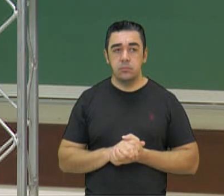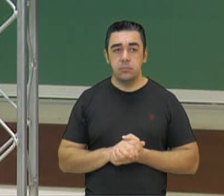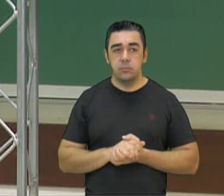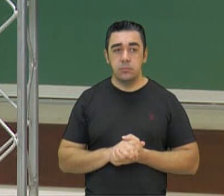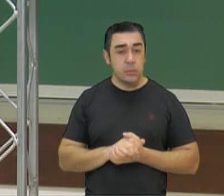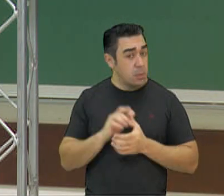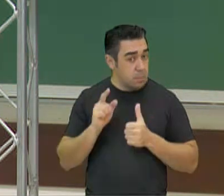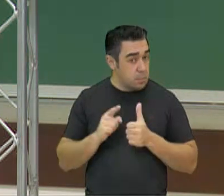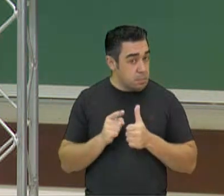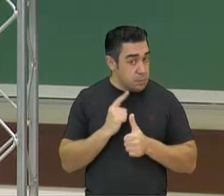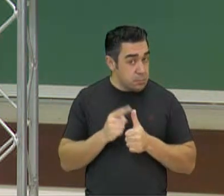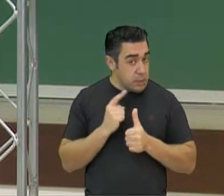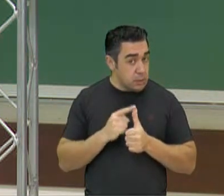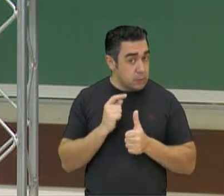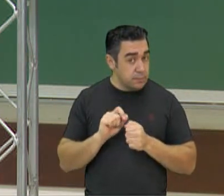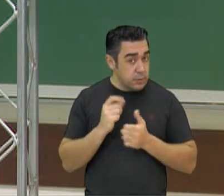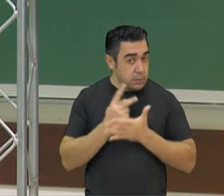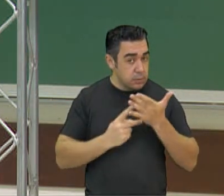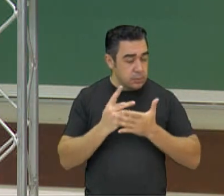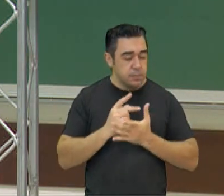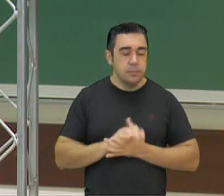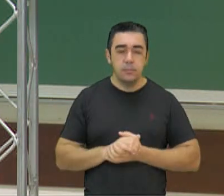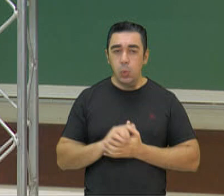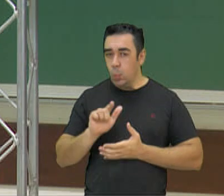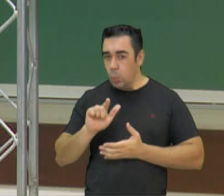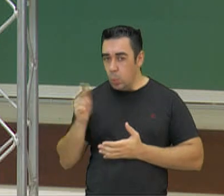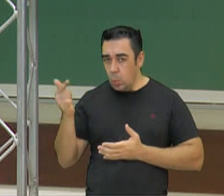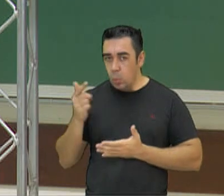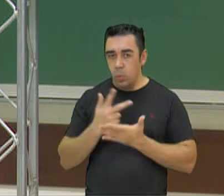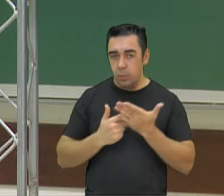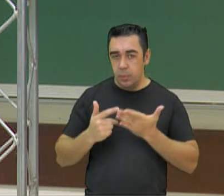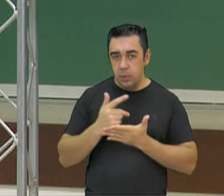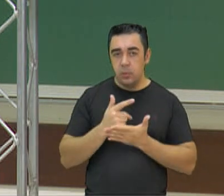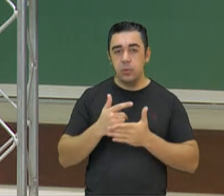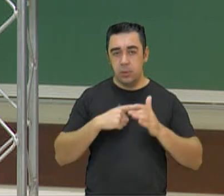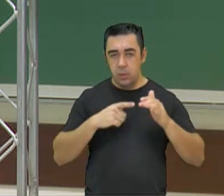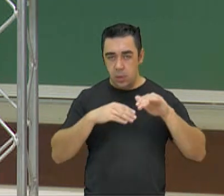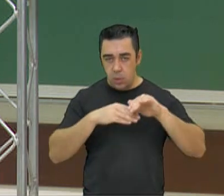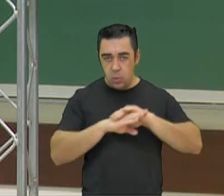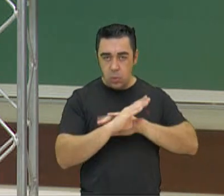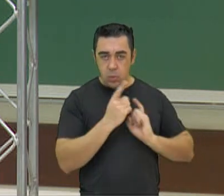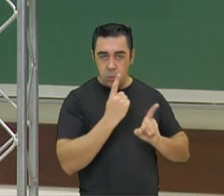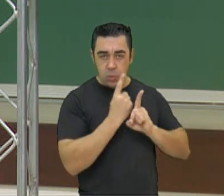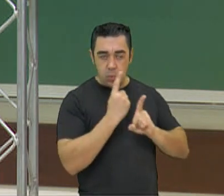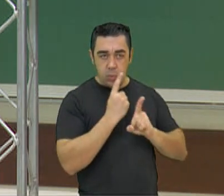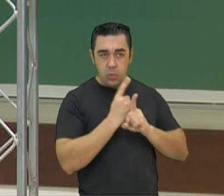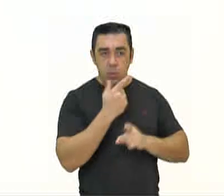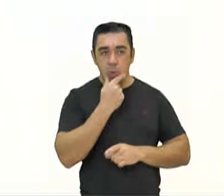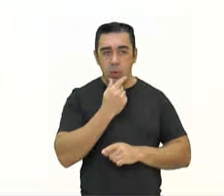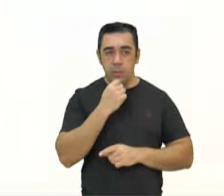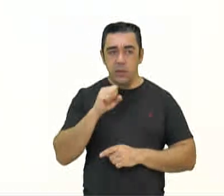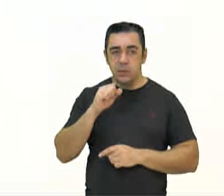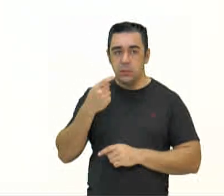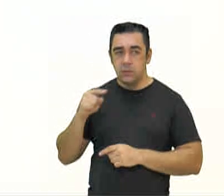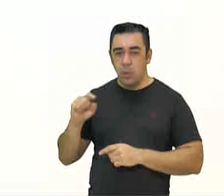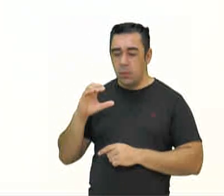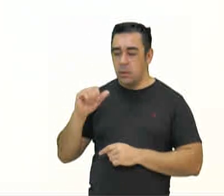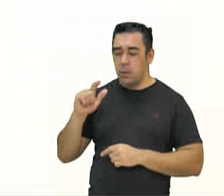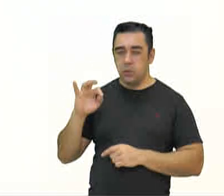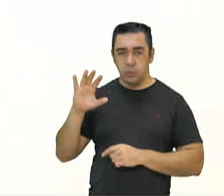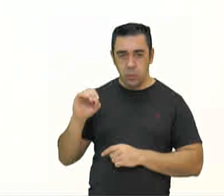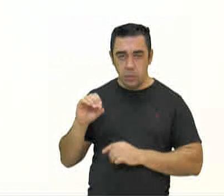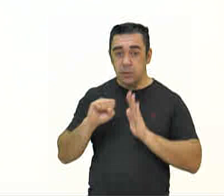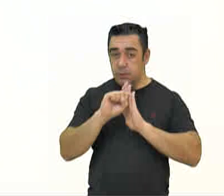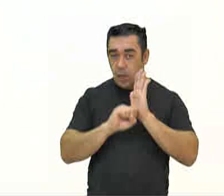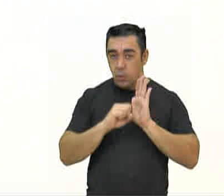Primeira representação, tá? Tem outra pintura aqui na catacumba cristã de São Calixto, século